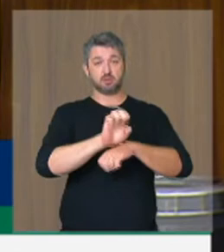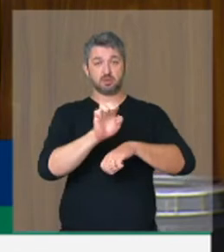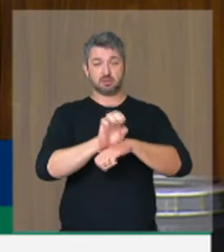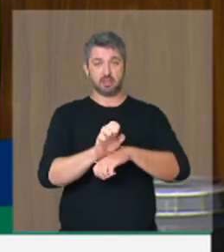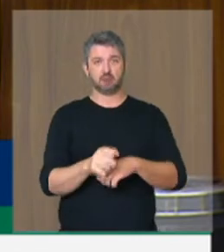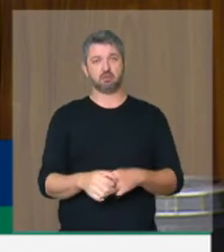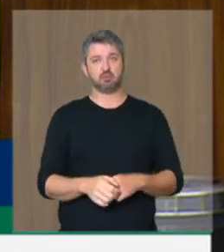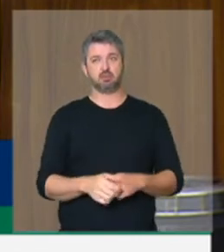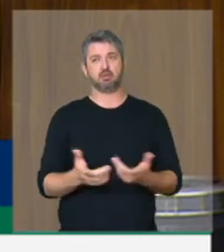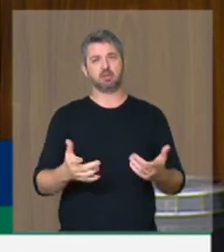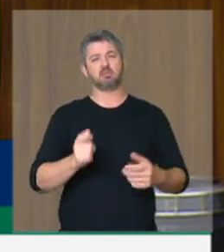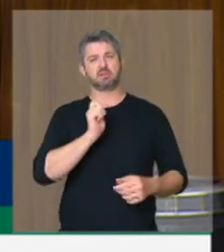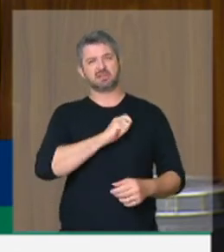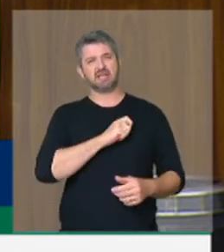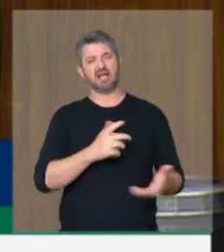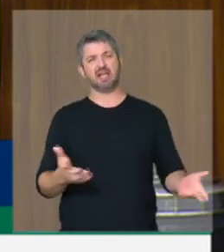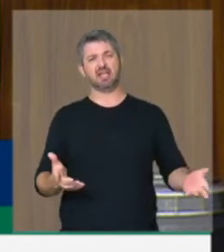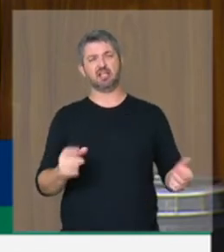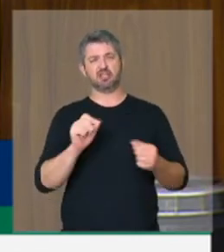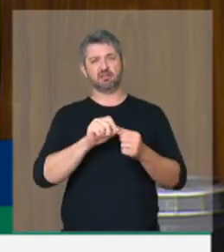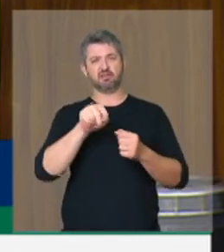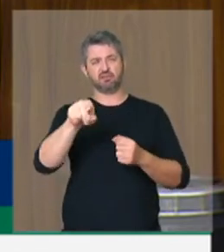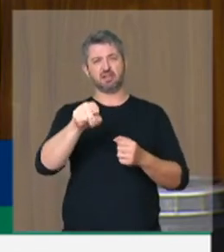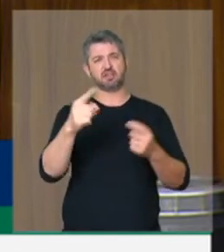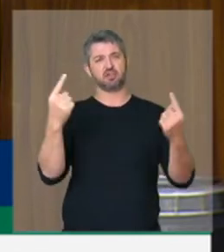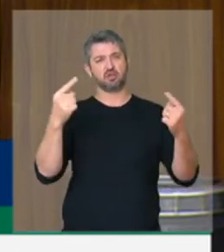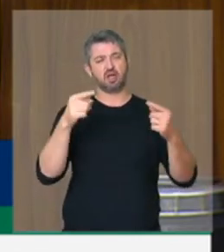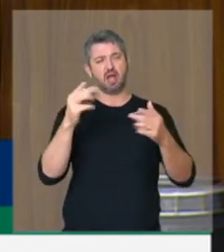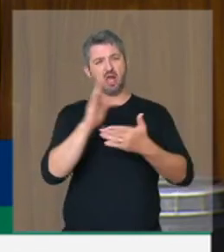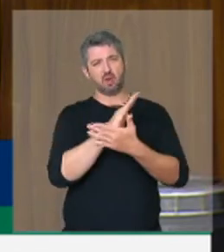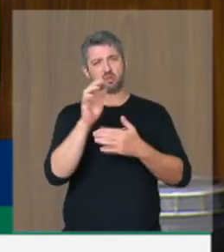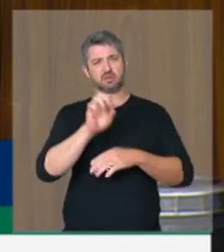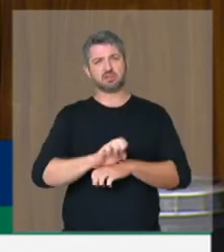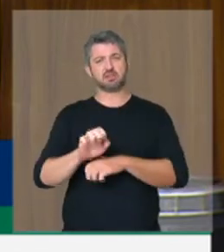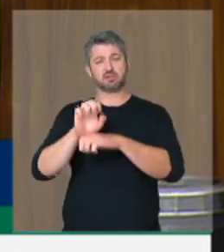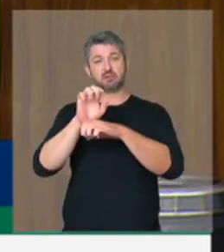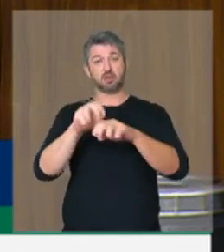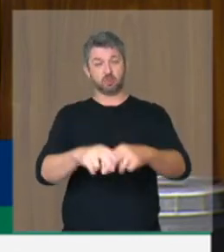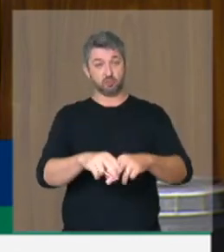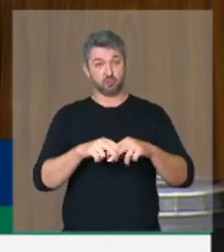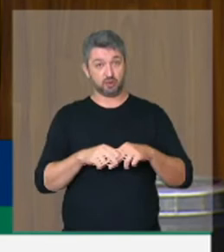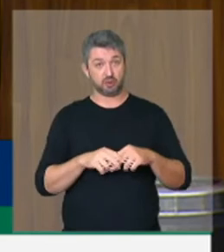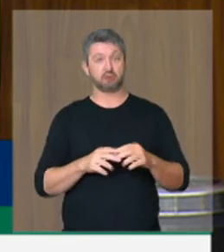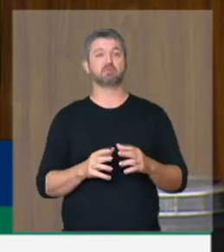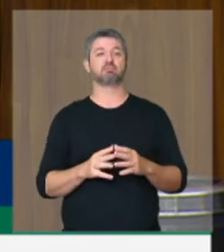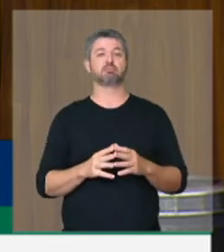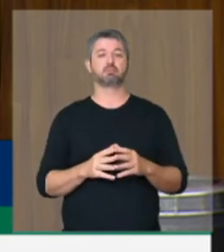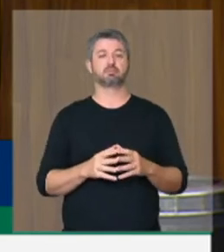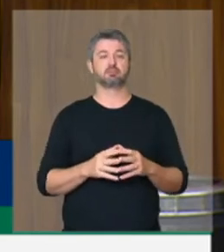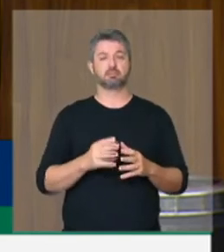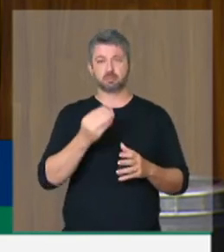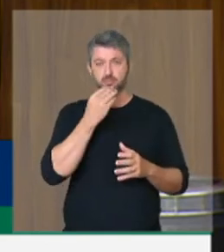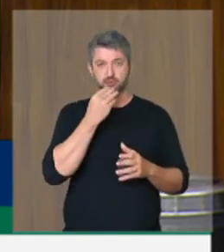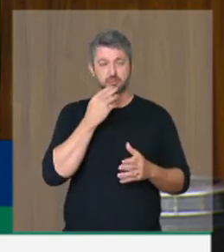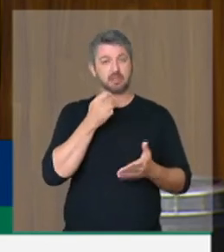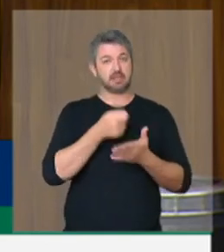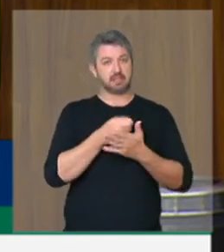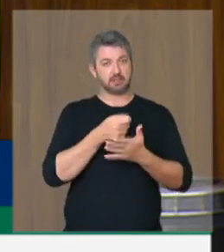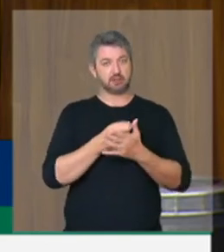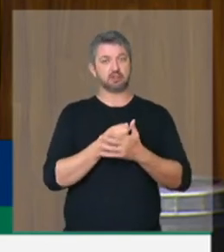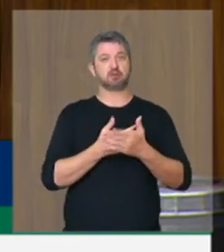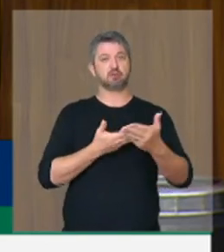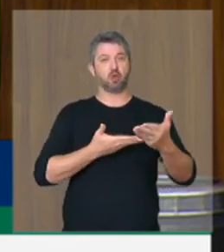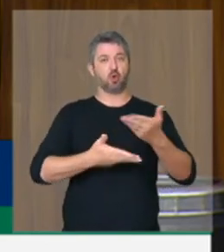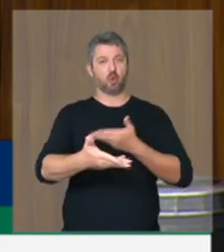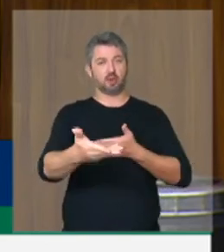é uma covardia isso que foi implementado em alguns estados. Portanto, poderíamos exigir como